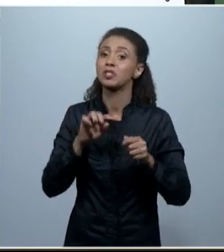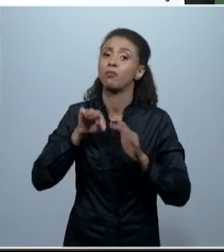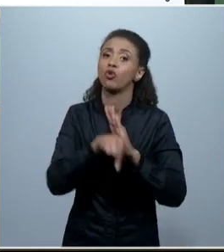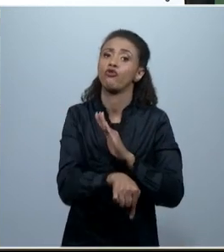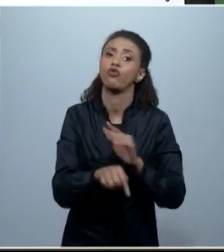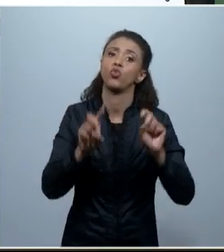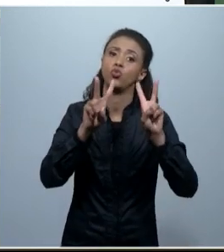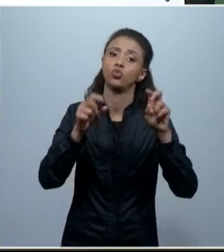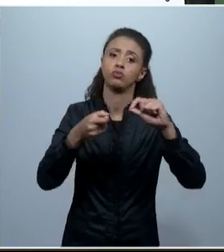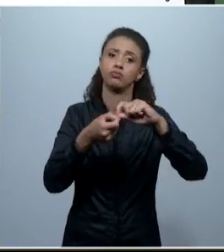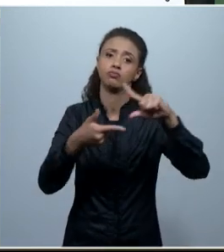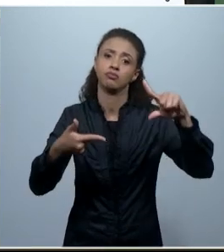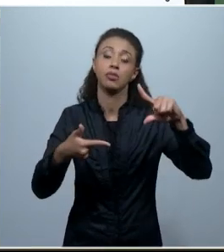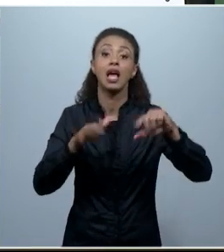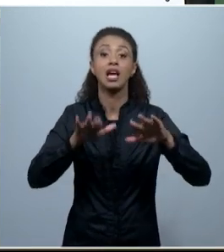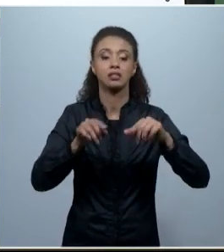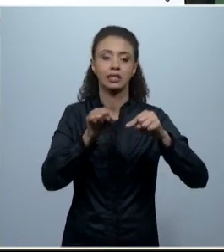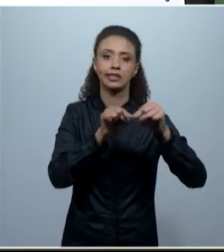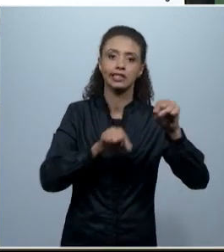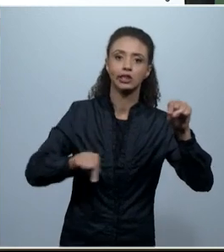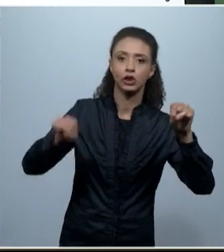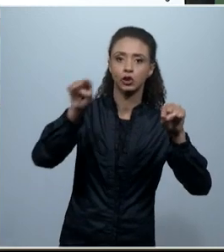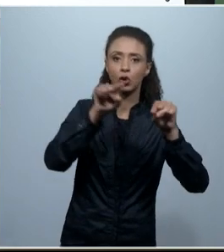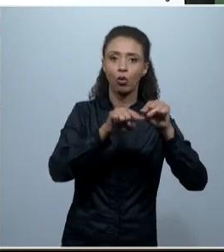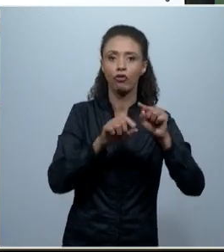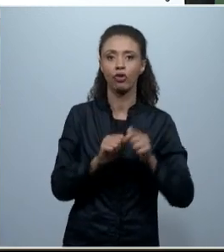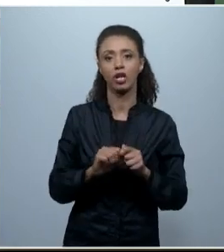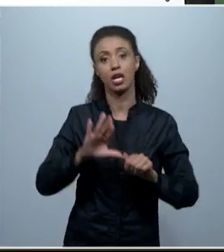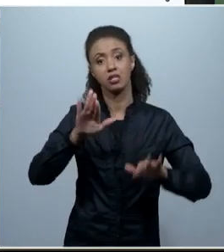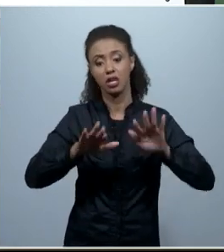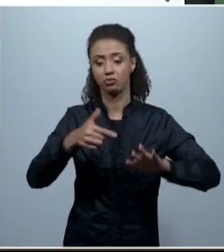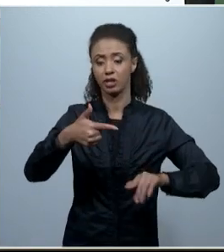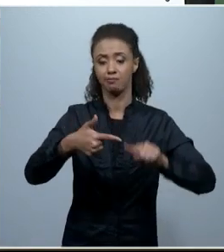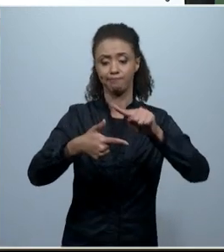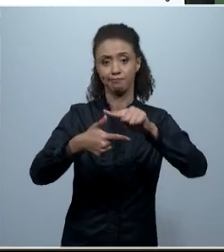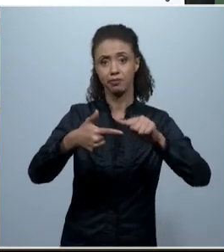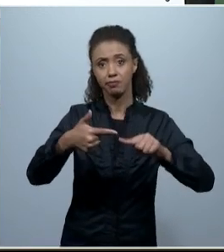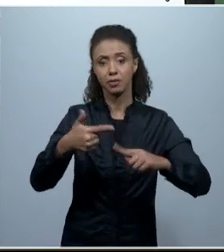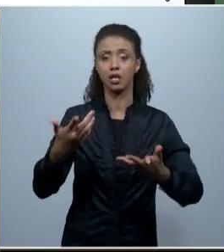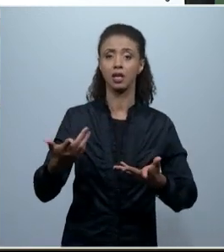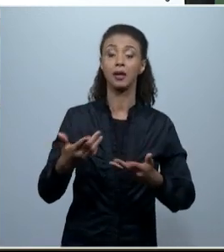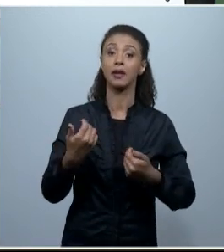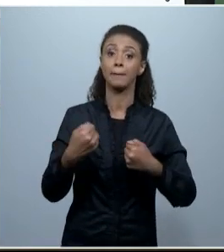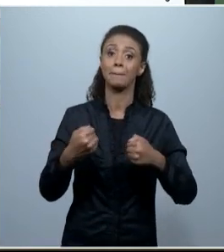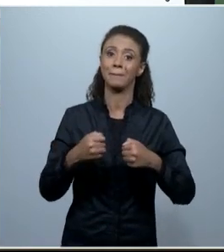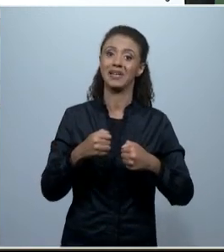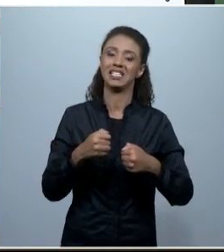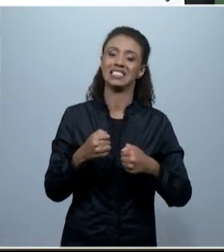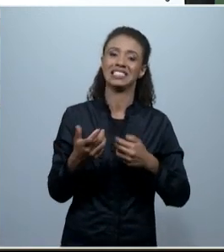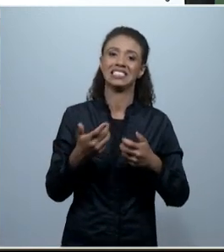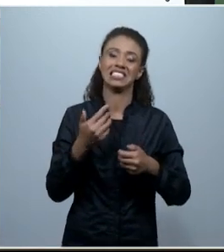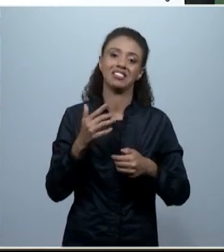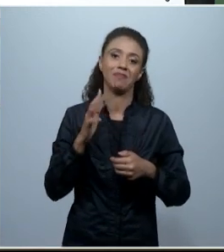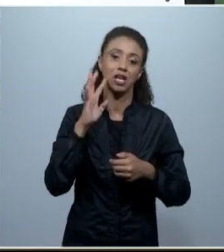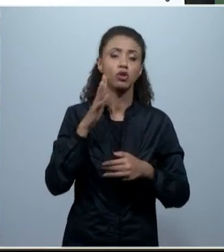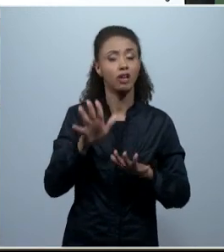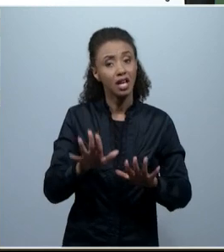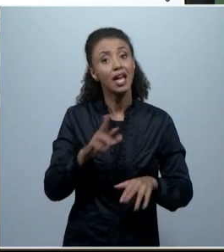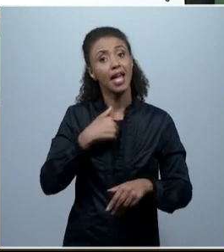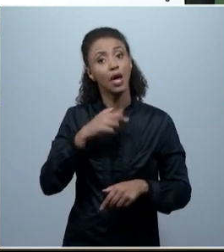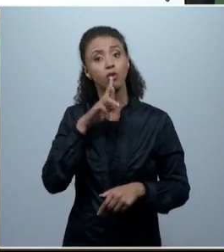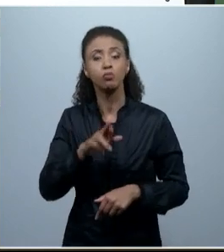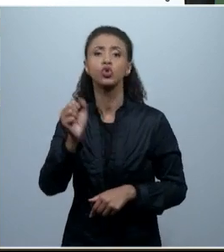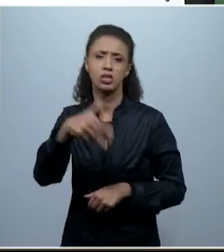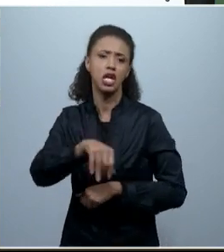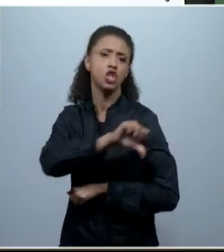sobre as circunferências às vezes sobre triângulo retângulo às vezes para conseguir resolver então a resposta é sim é tratado